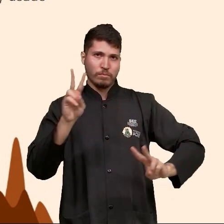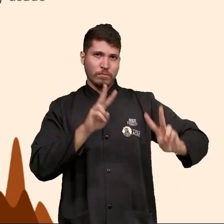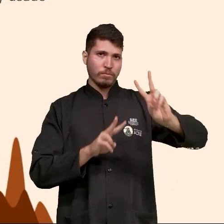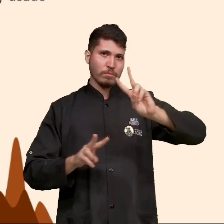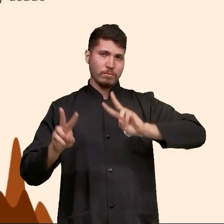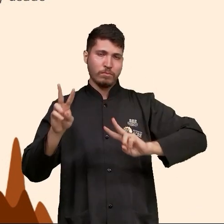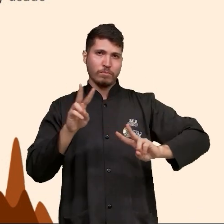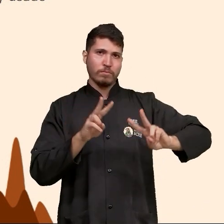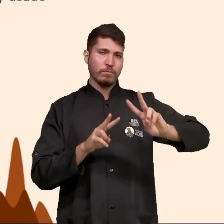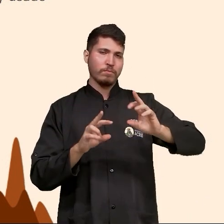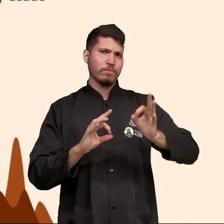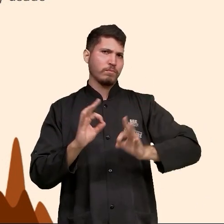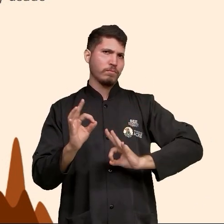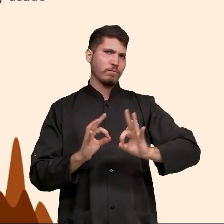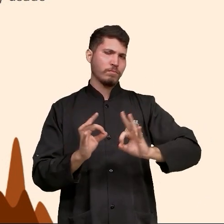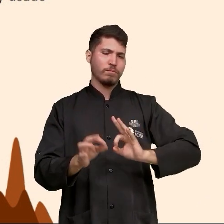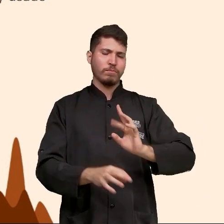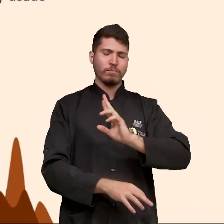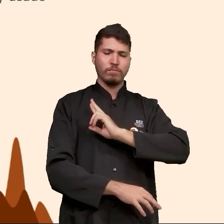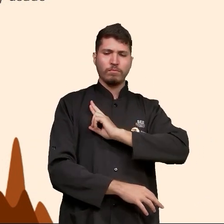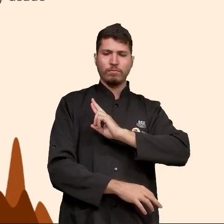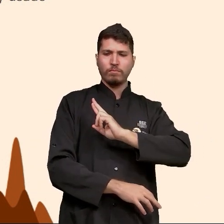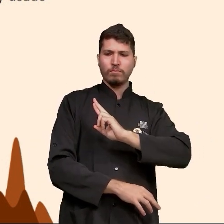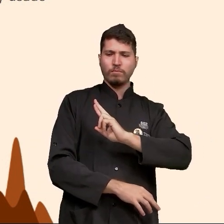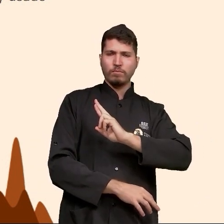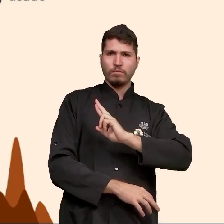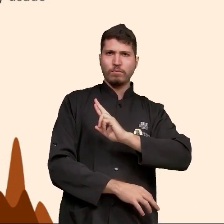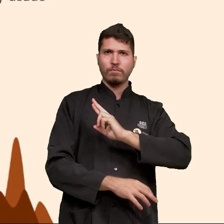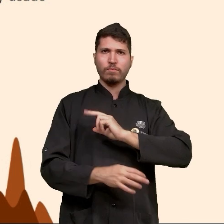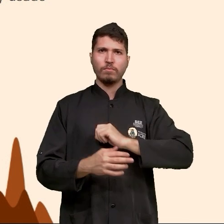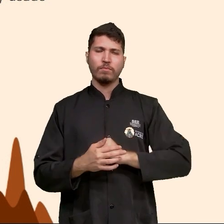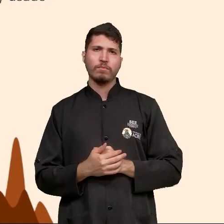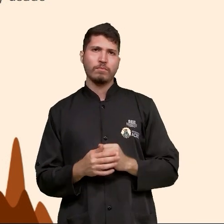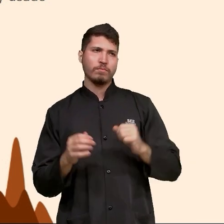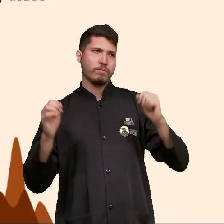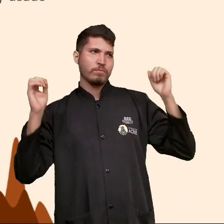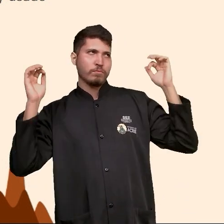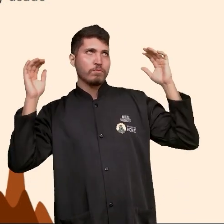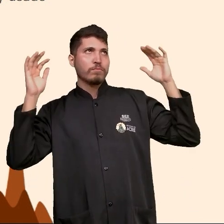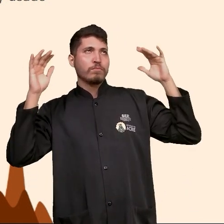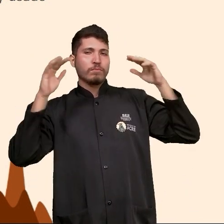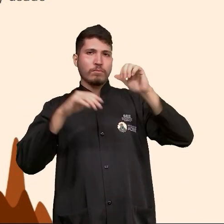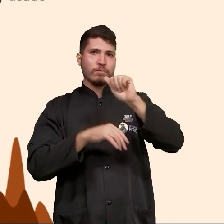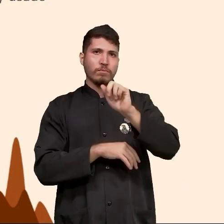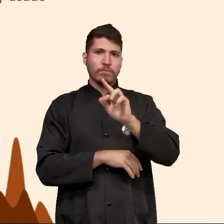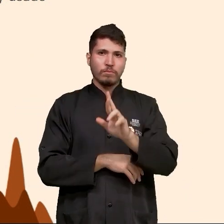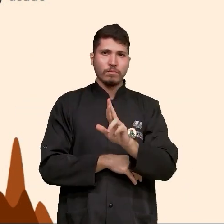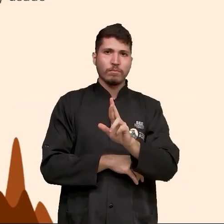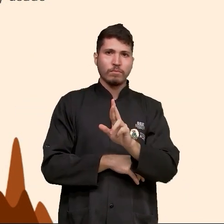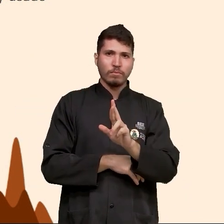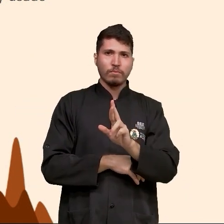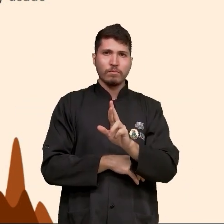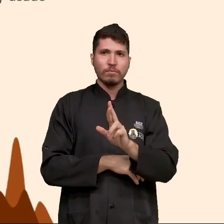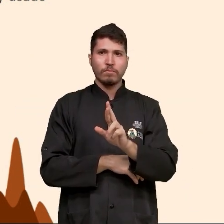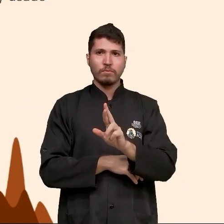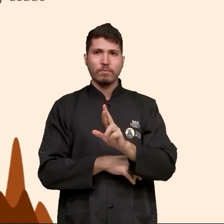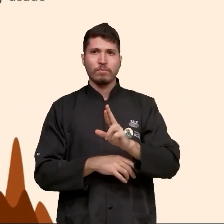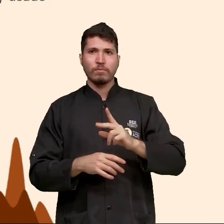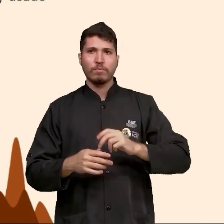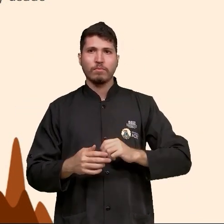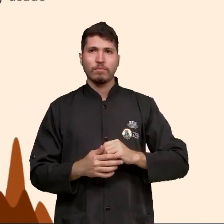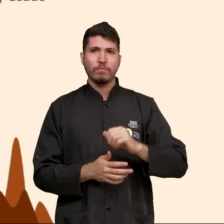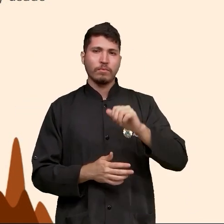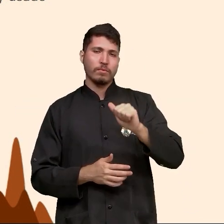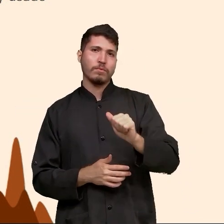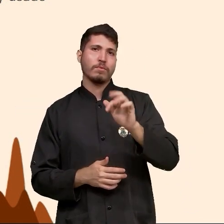era dominada pela religião. Afrescos e vitrais, eles retratavam histórias bíblicas. Então,